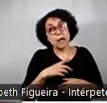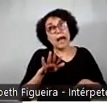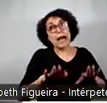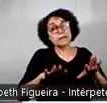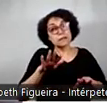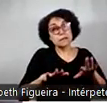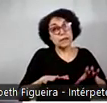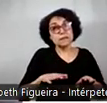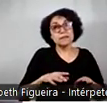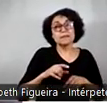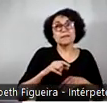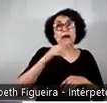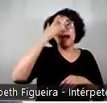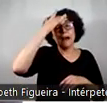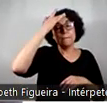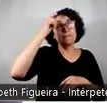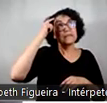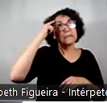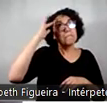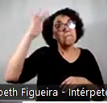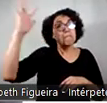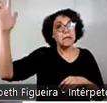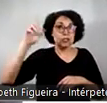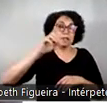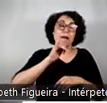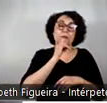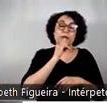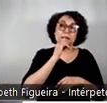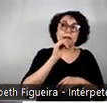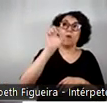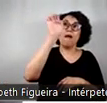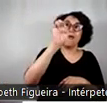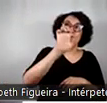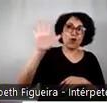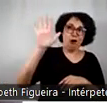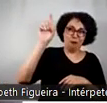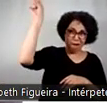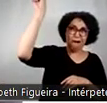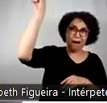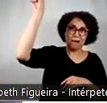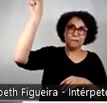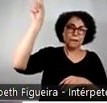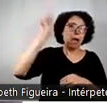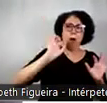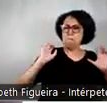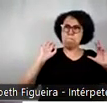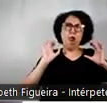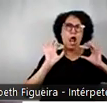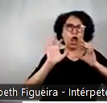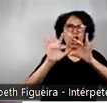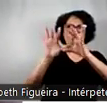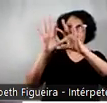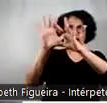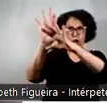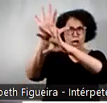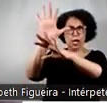imaginário que a Europa, né, o maior recebedor, né, de pessoas refugiadas, né, que a gente vê nos jornais, etc.